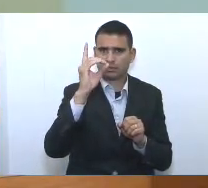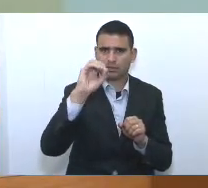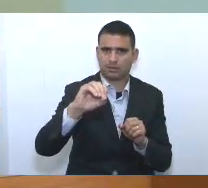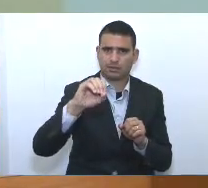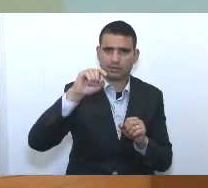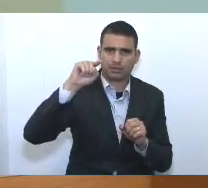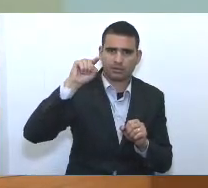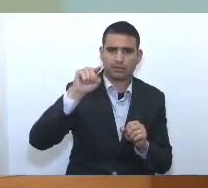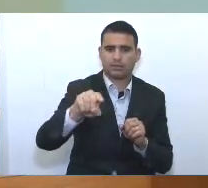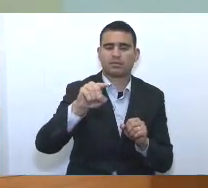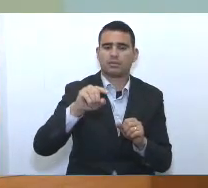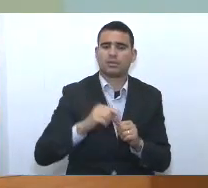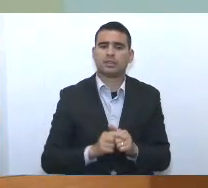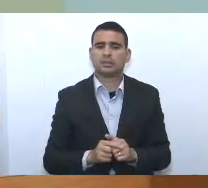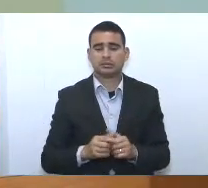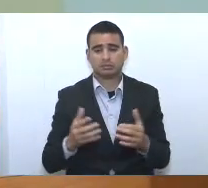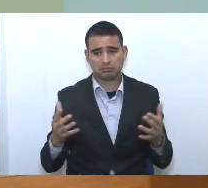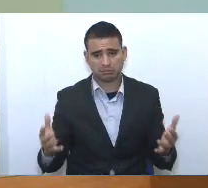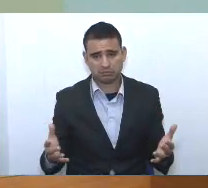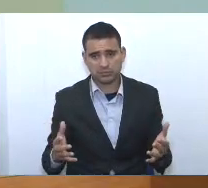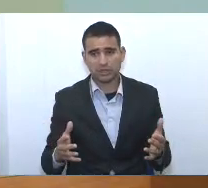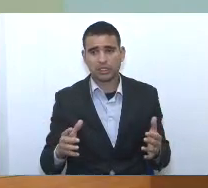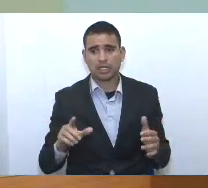Silenciou, o Sonda arrematou